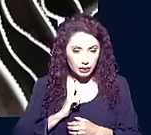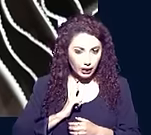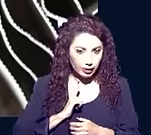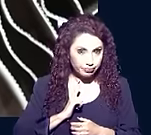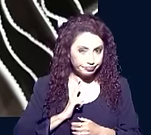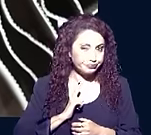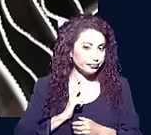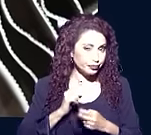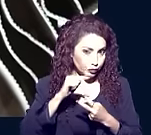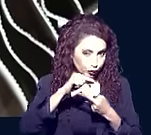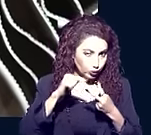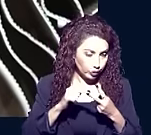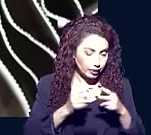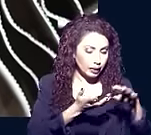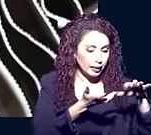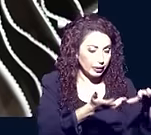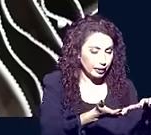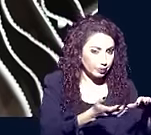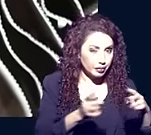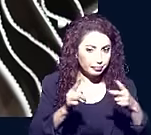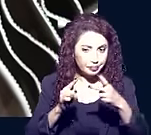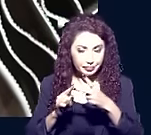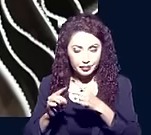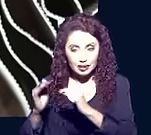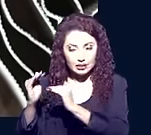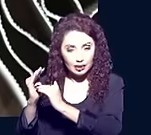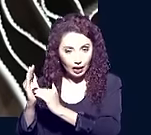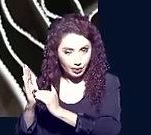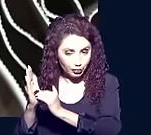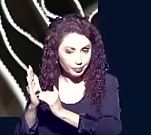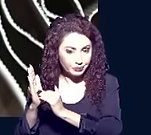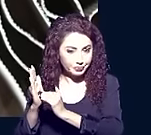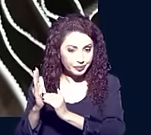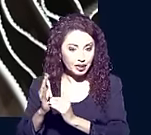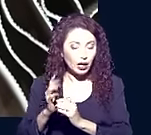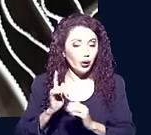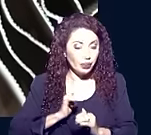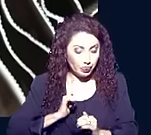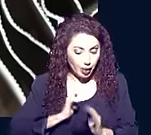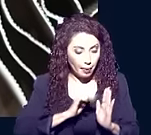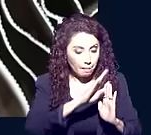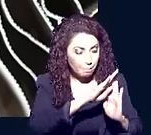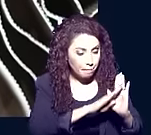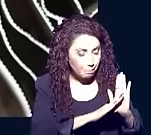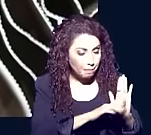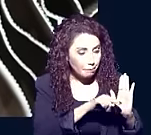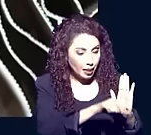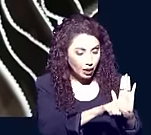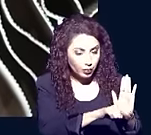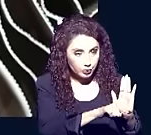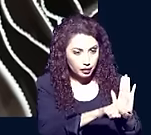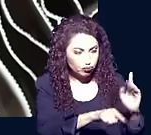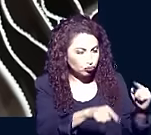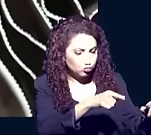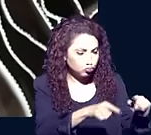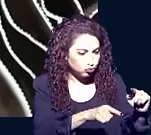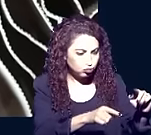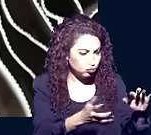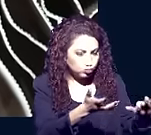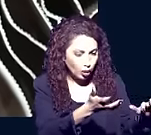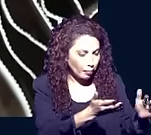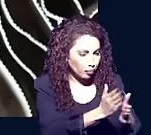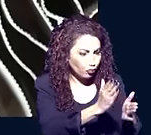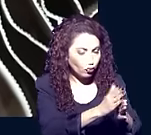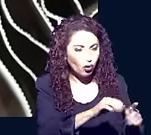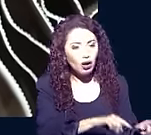Senado tem muitas pautas que andaram na Câmara que estão paradas no senado há anos eu cito